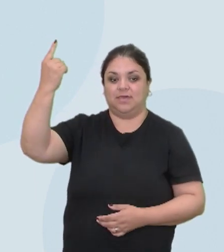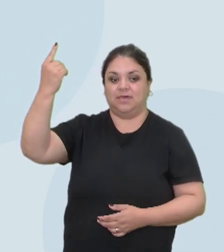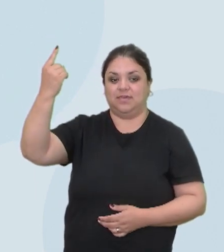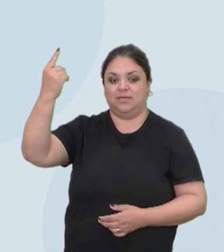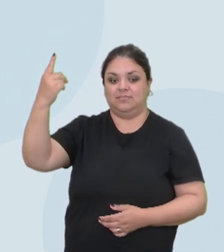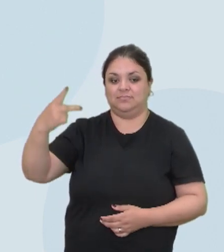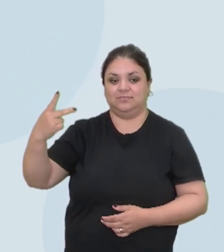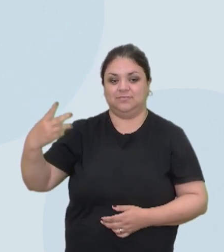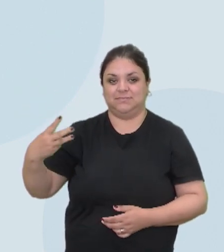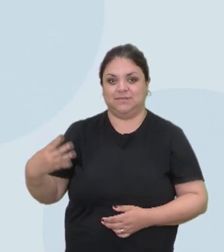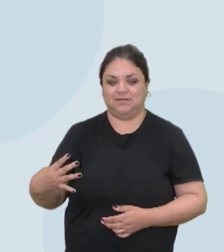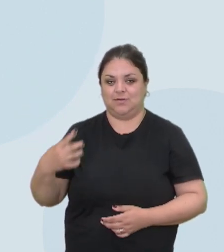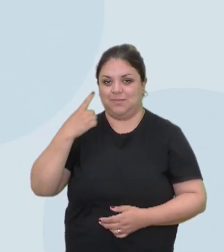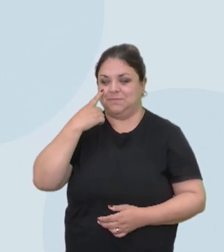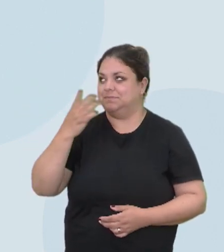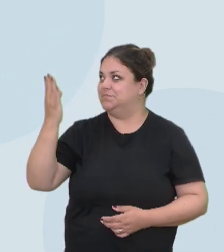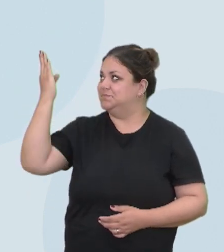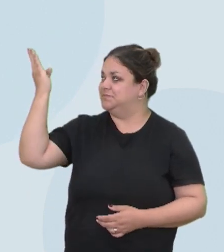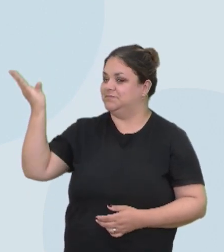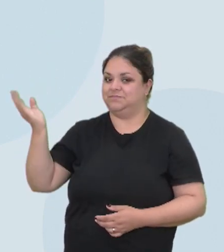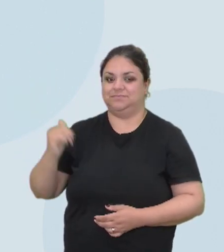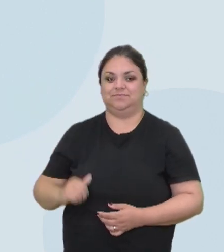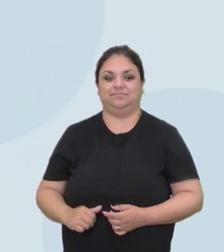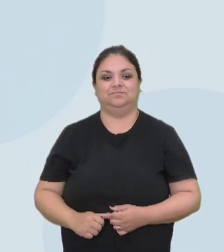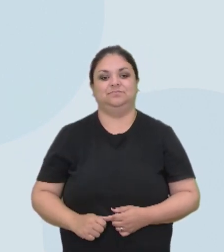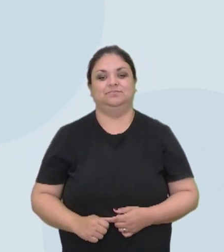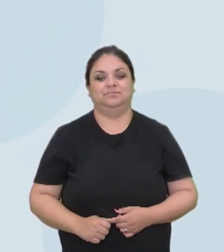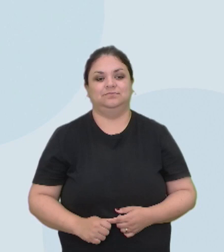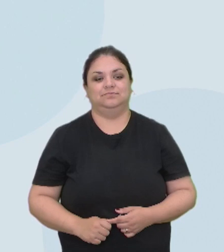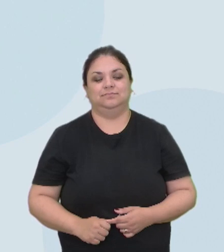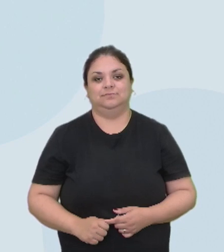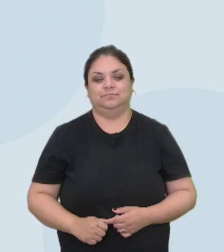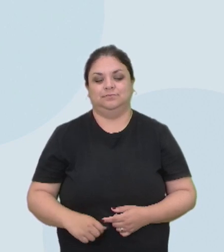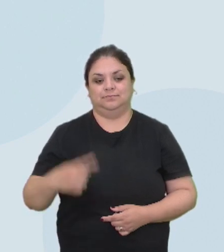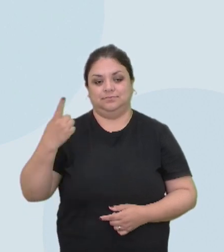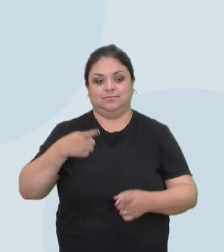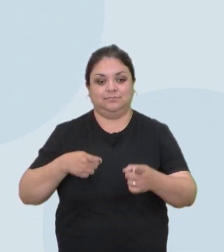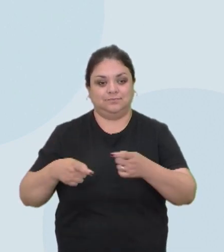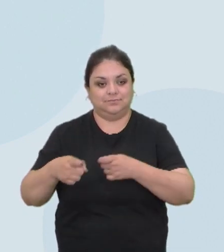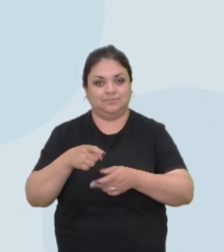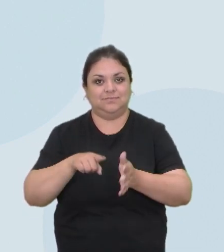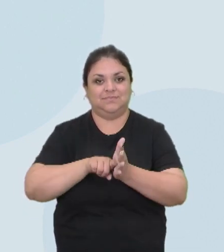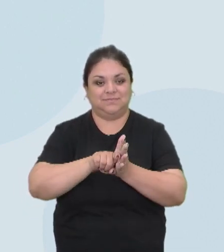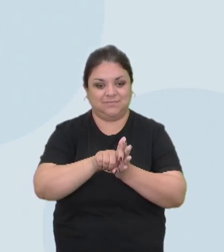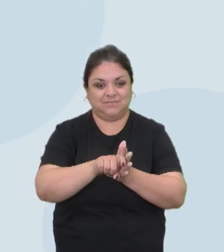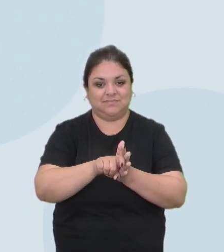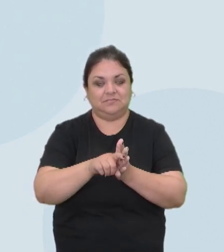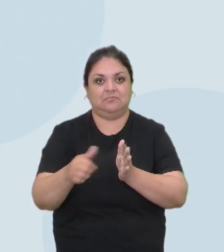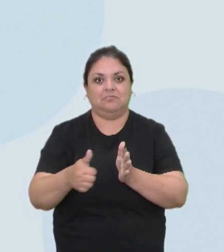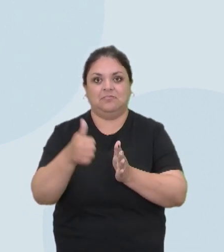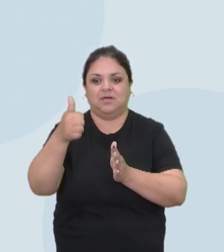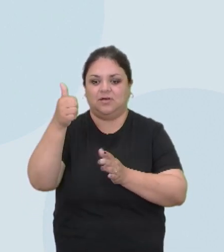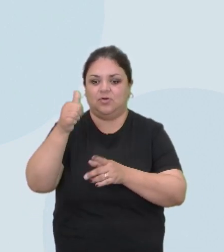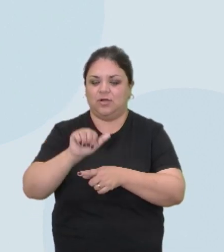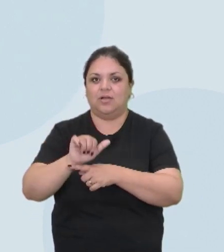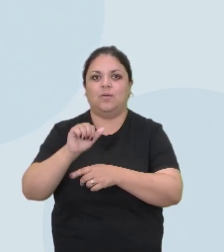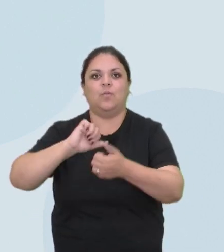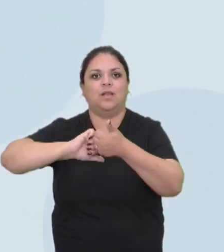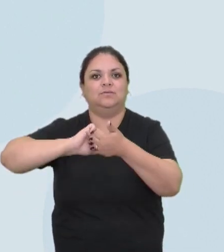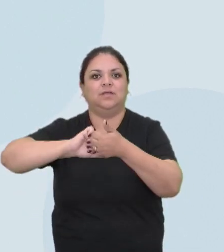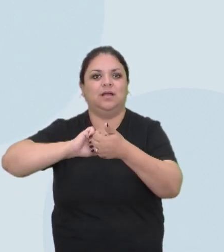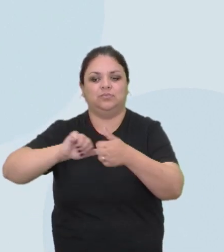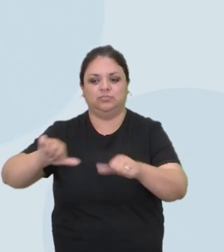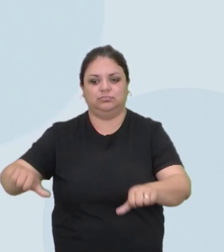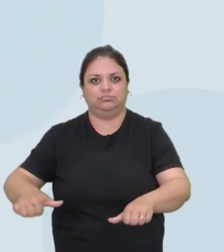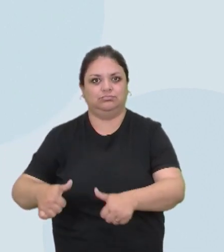de minhocas e de micro-organismos presentes na terra, melhorando a qualidade do composto orgânico que